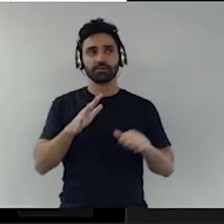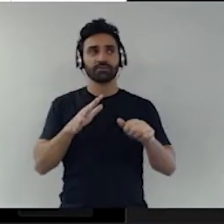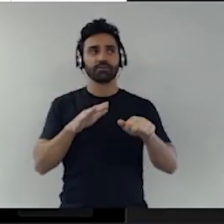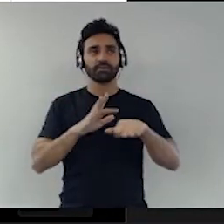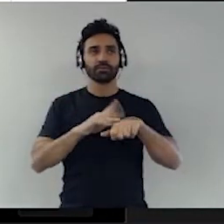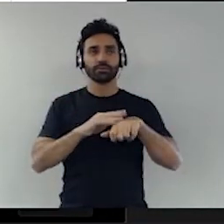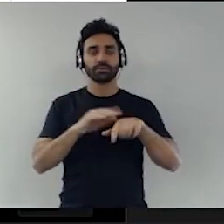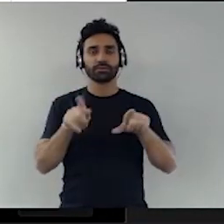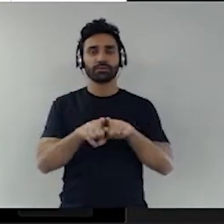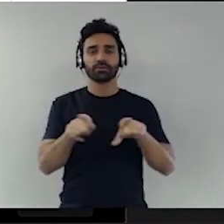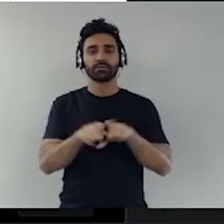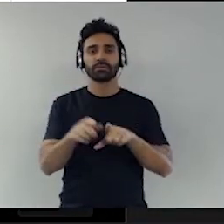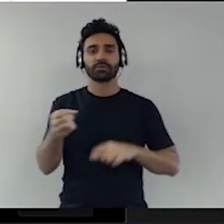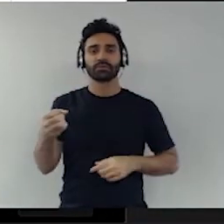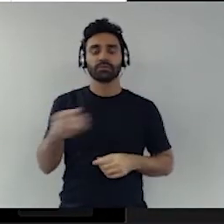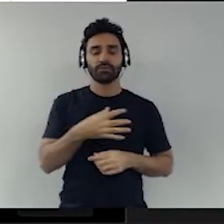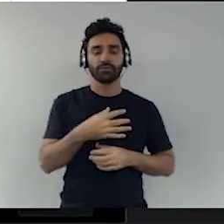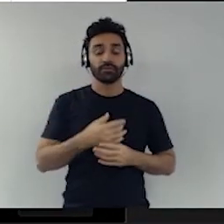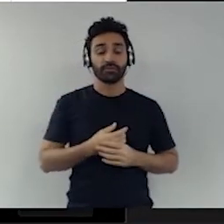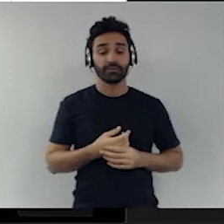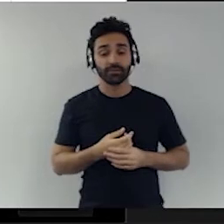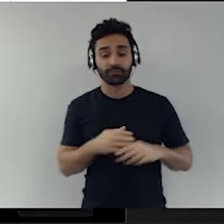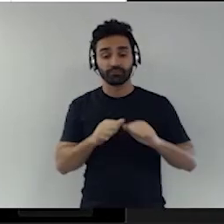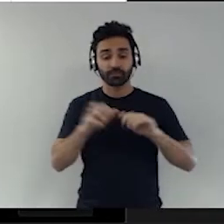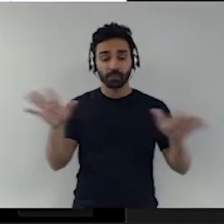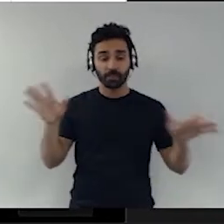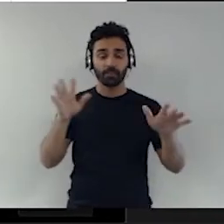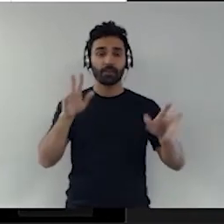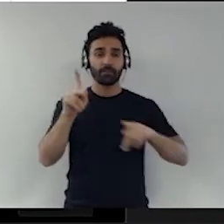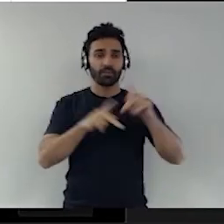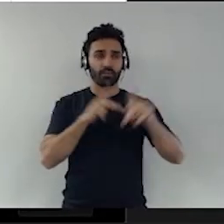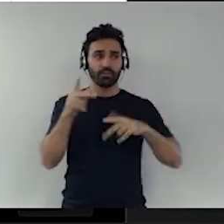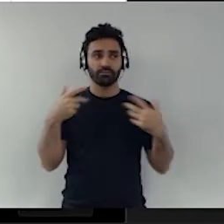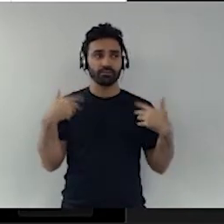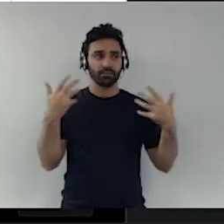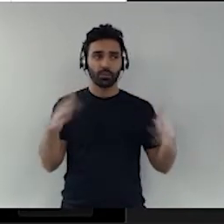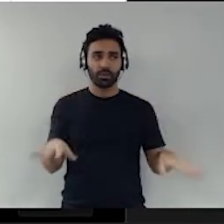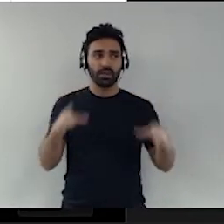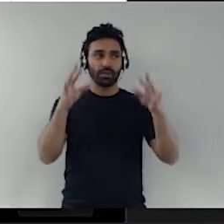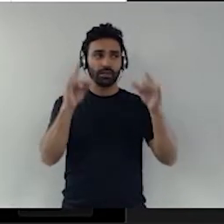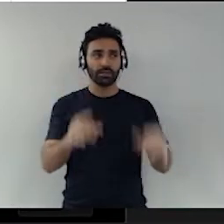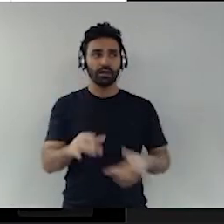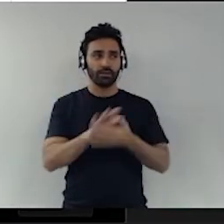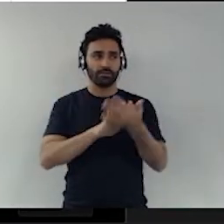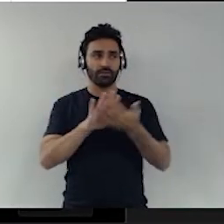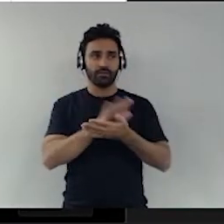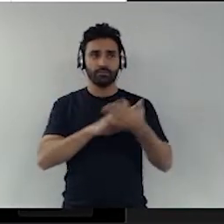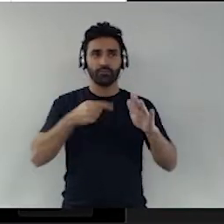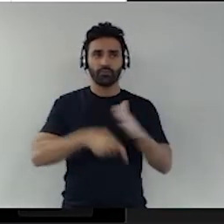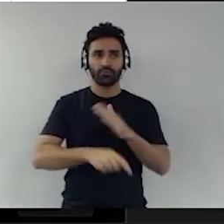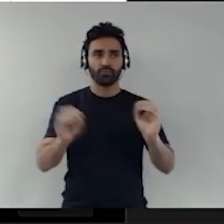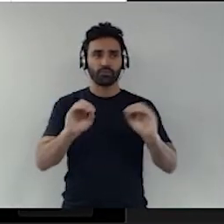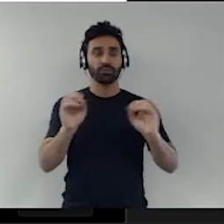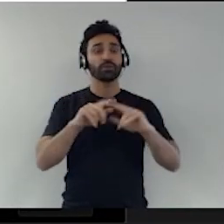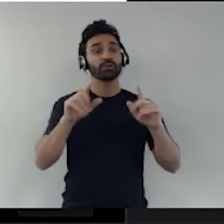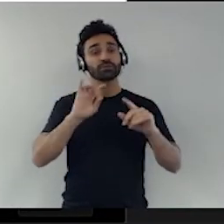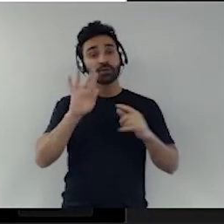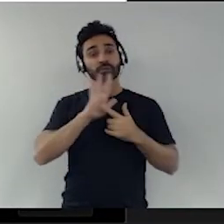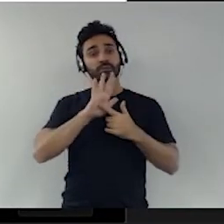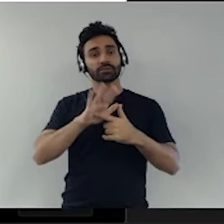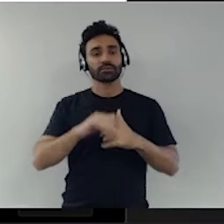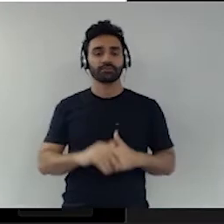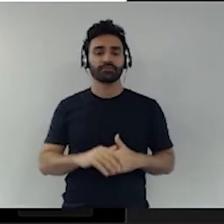desse novo espalhamento da população. Eu não vou entrar nos detalhes mais a fundo disso, mas só para nos ilustrar.